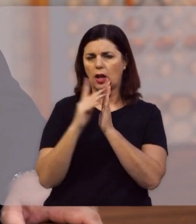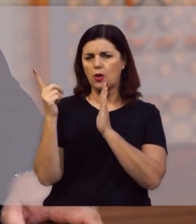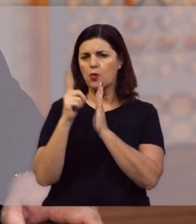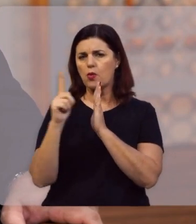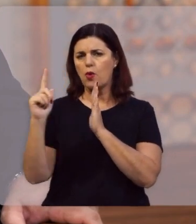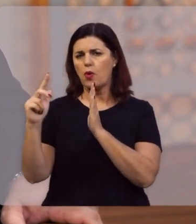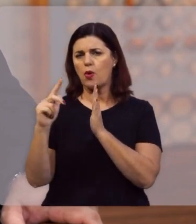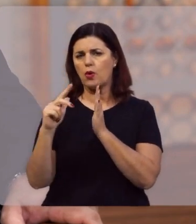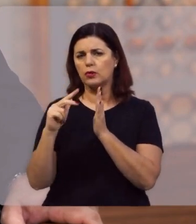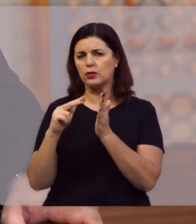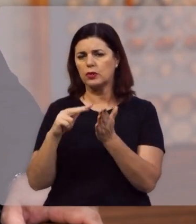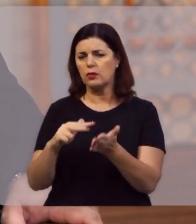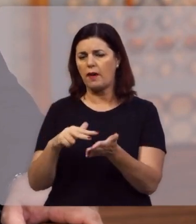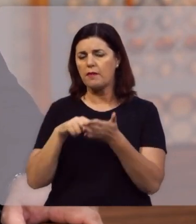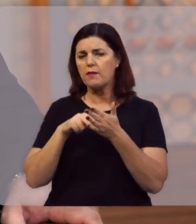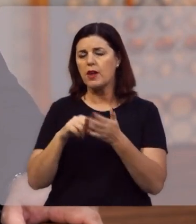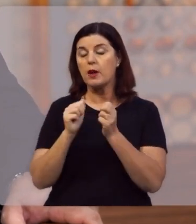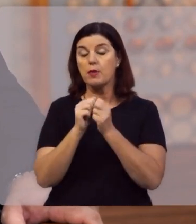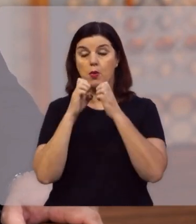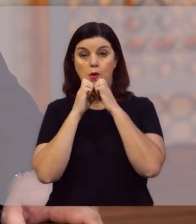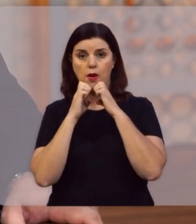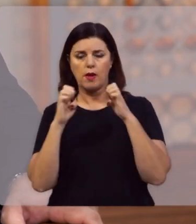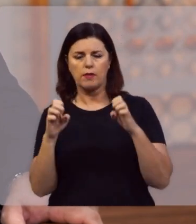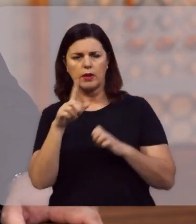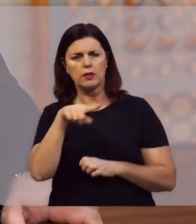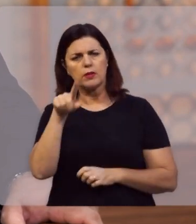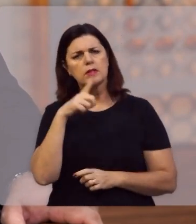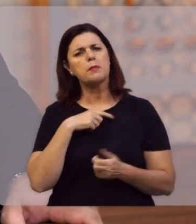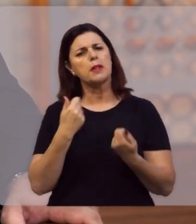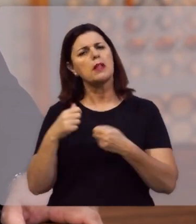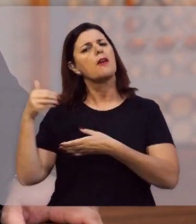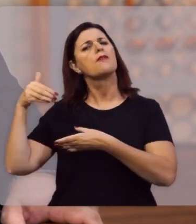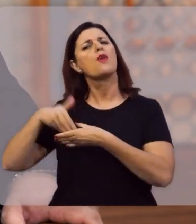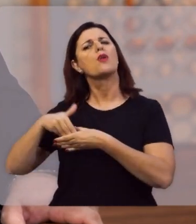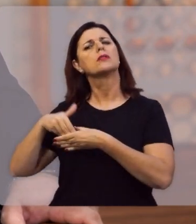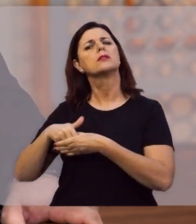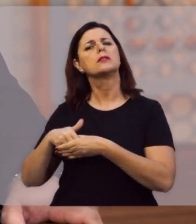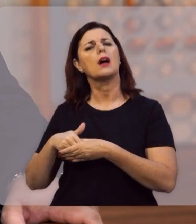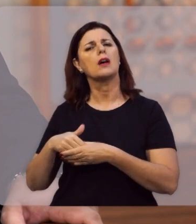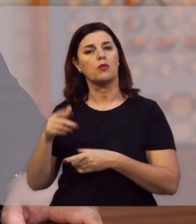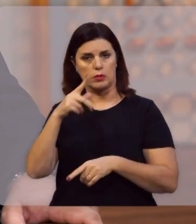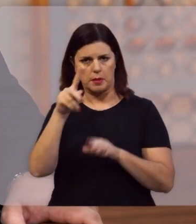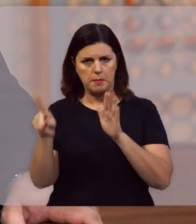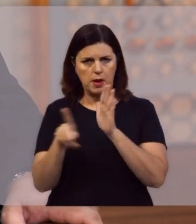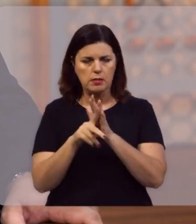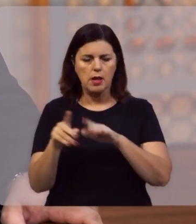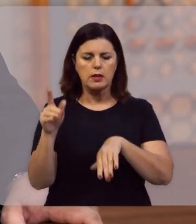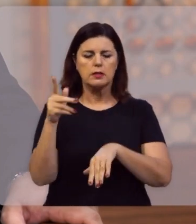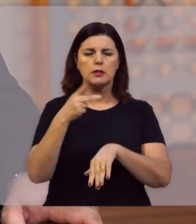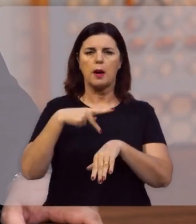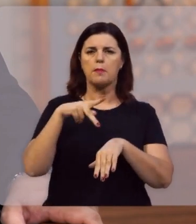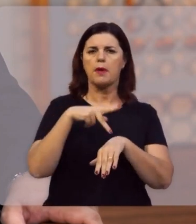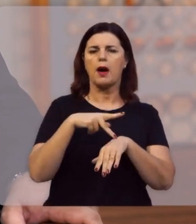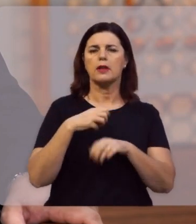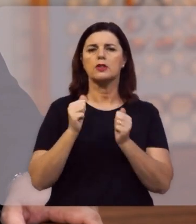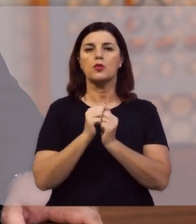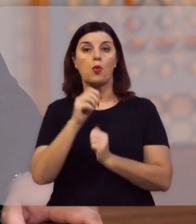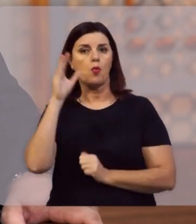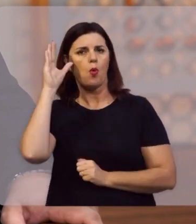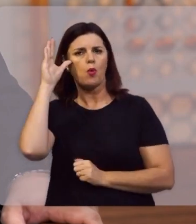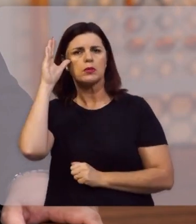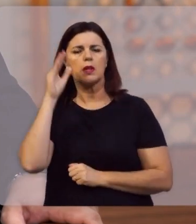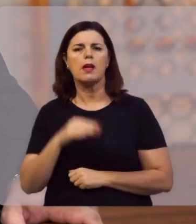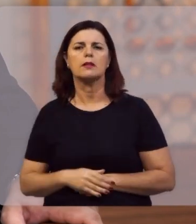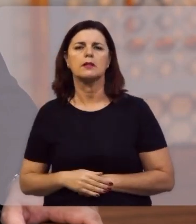mantendo bem levantado a bandeira do Evangelho você deve votar como cidadão voltar com consciência